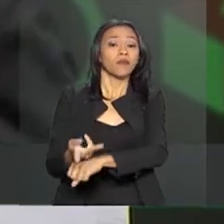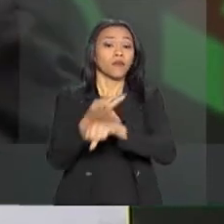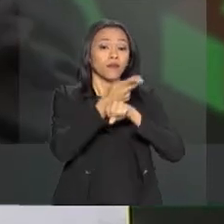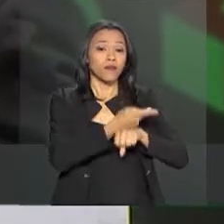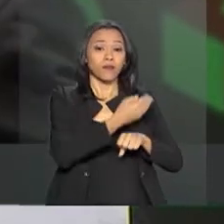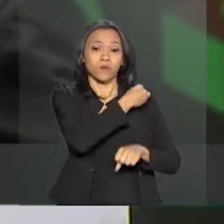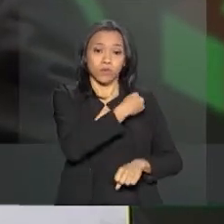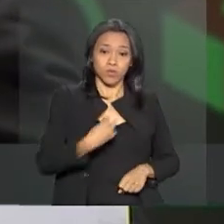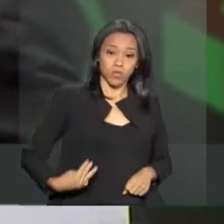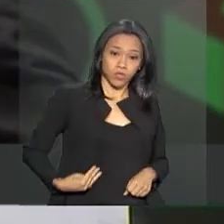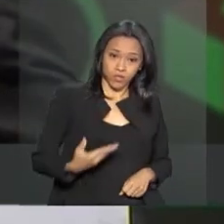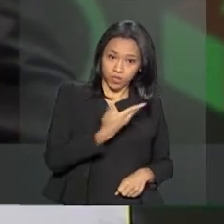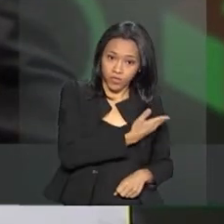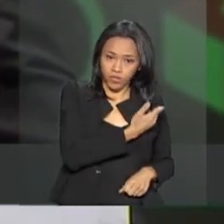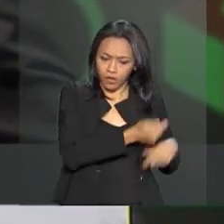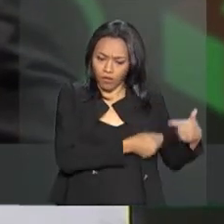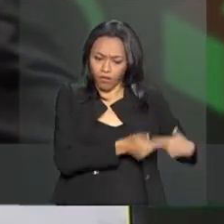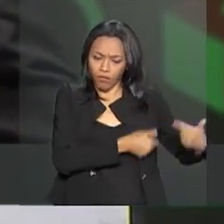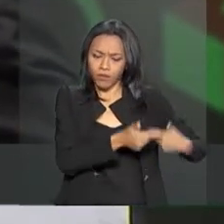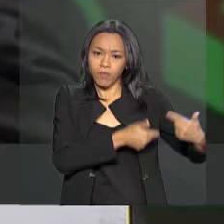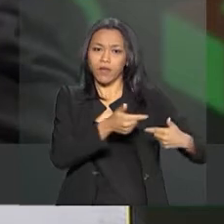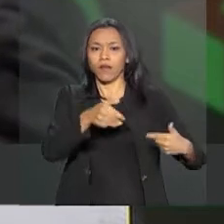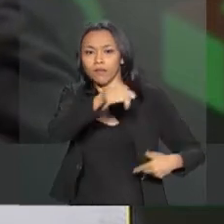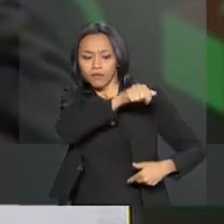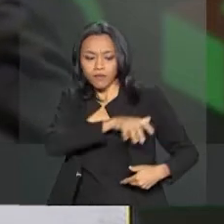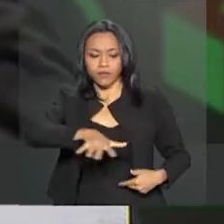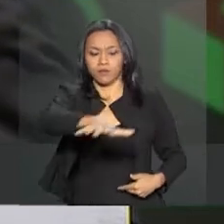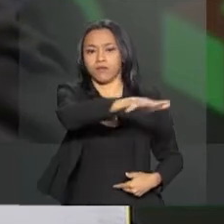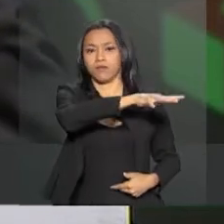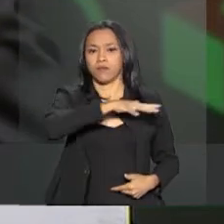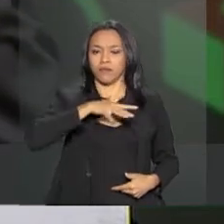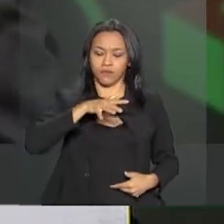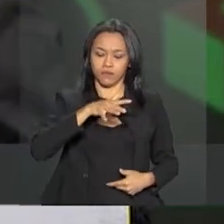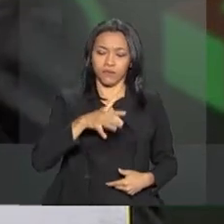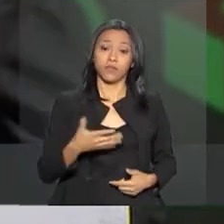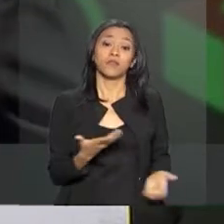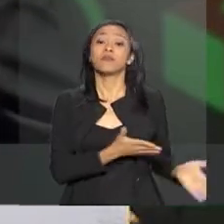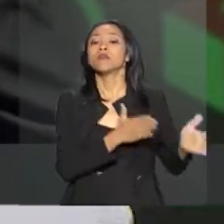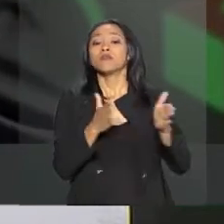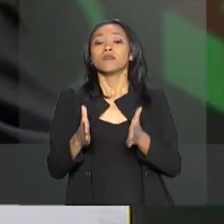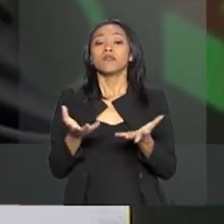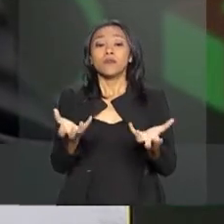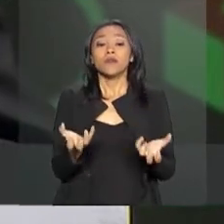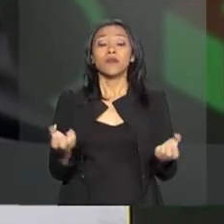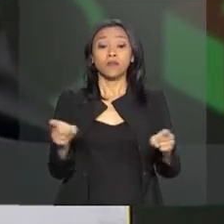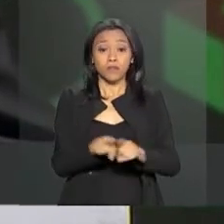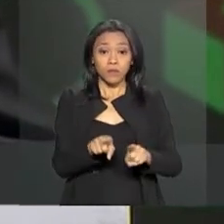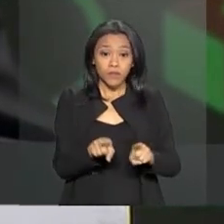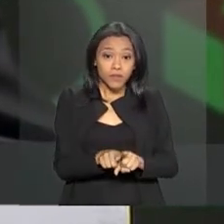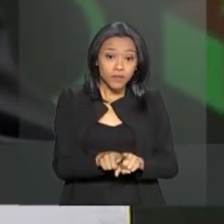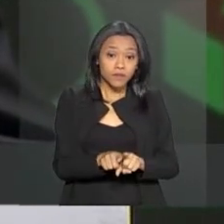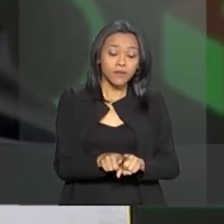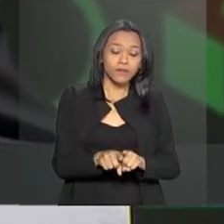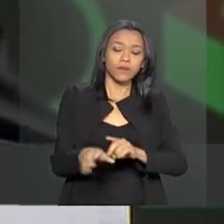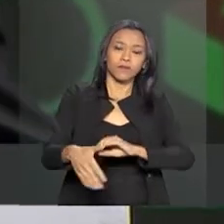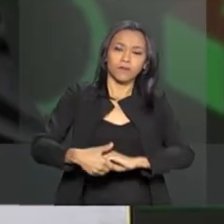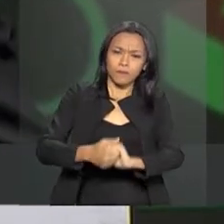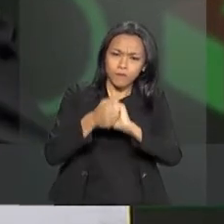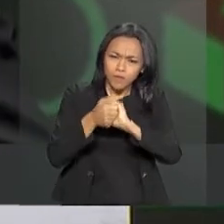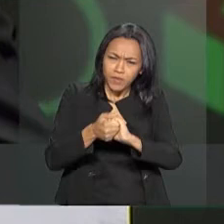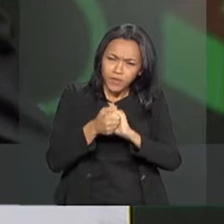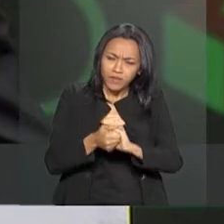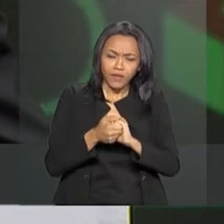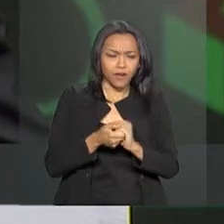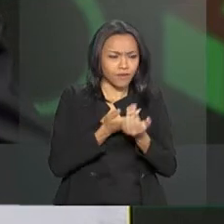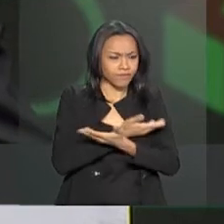que trabalharam nessa área. E quero também cumprimentar os